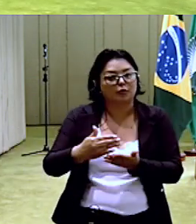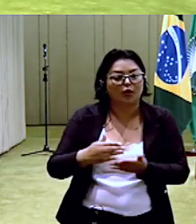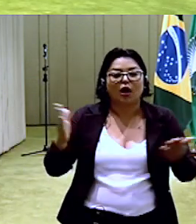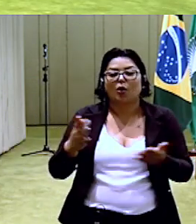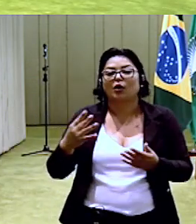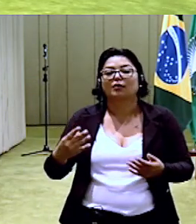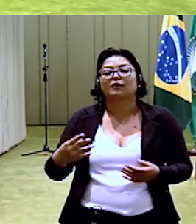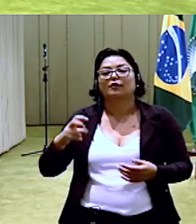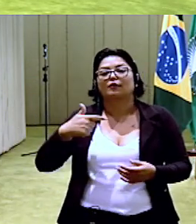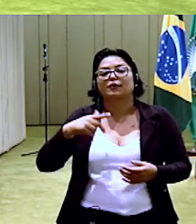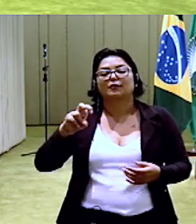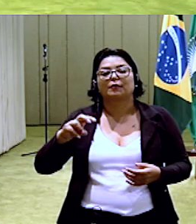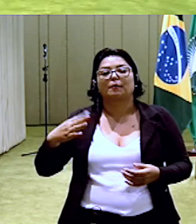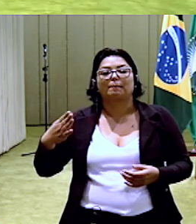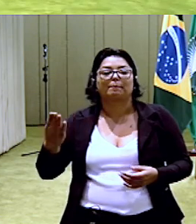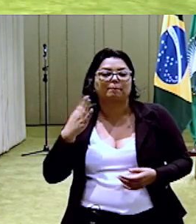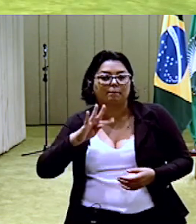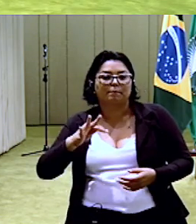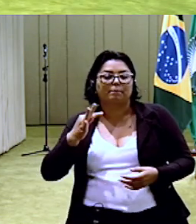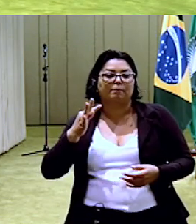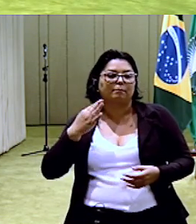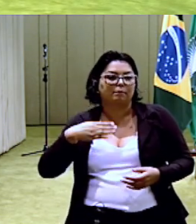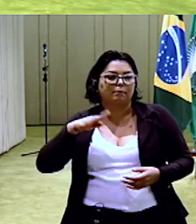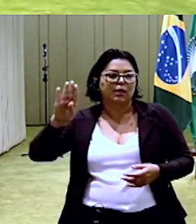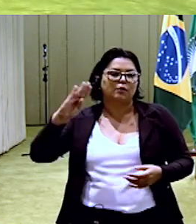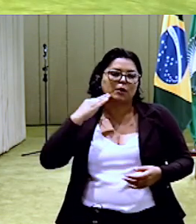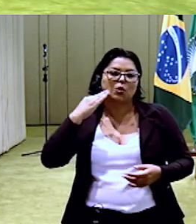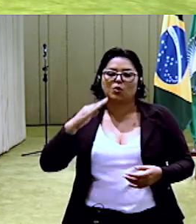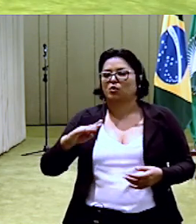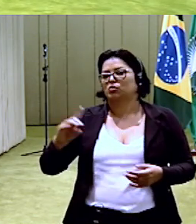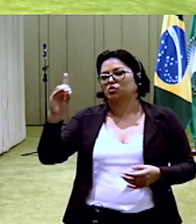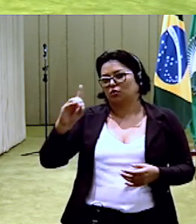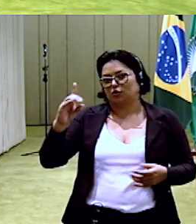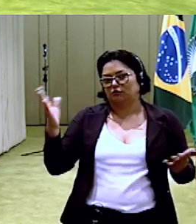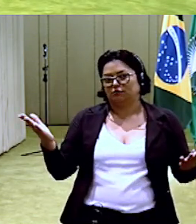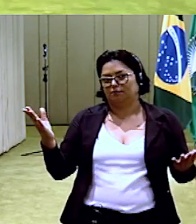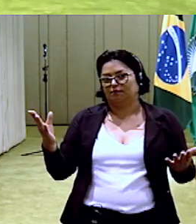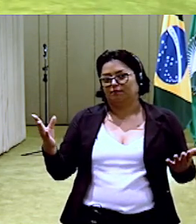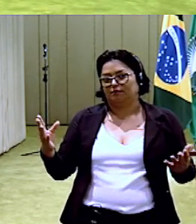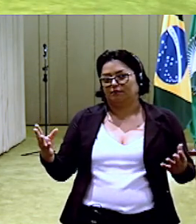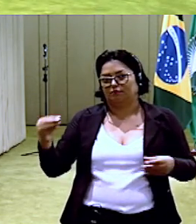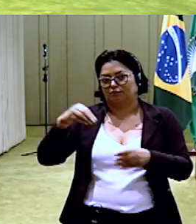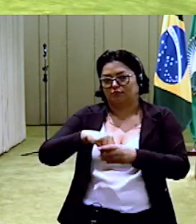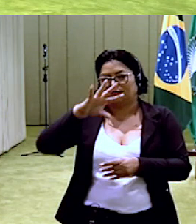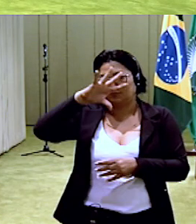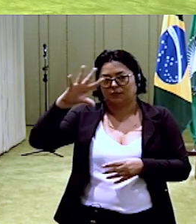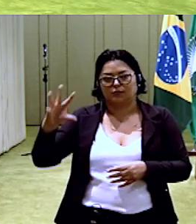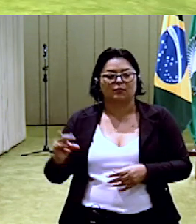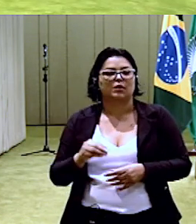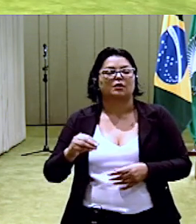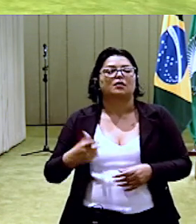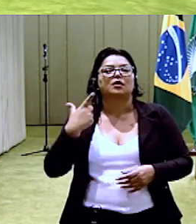tem mais de 40 países que são membros e tem um dos maiores ratings ao nível africano e consegue